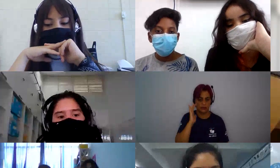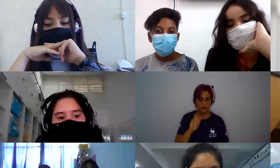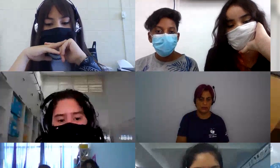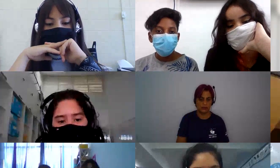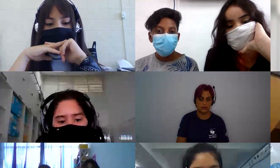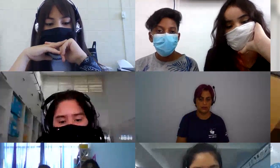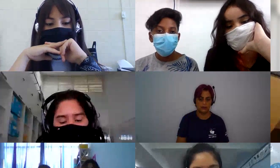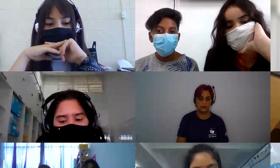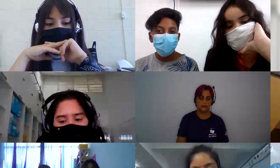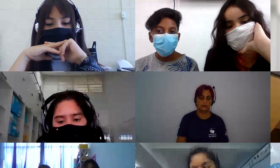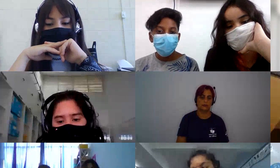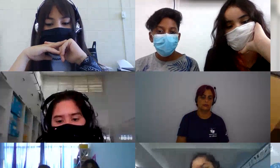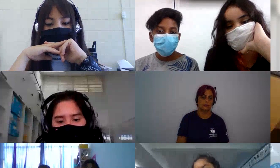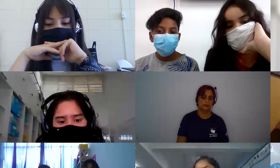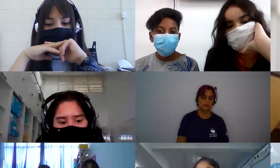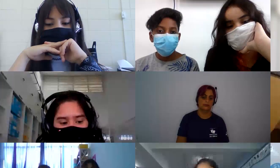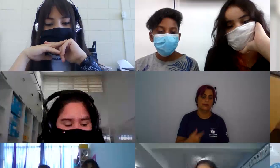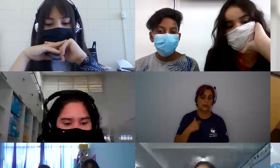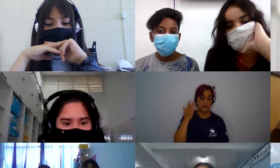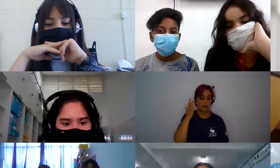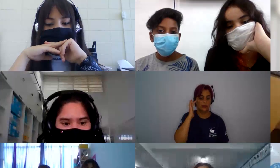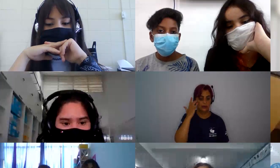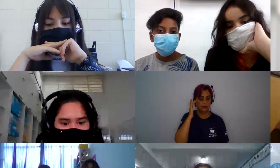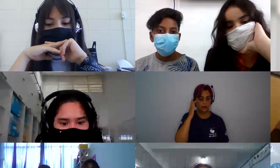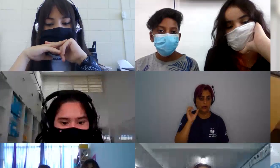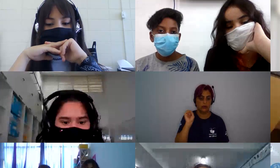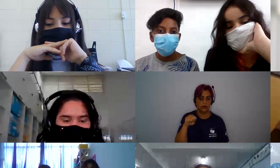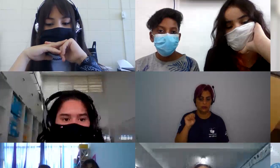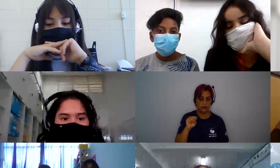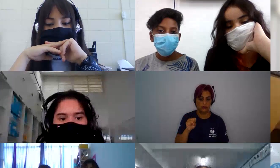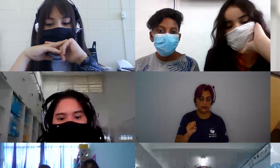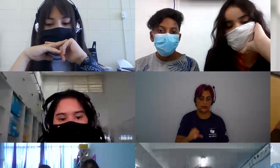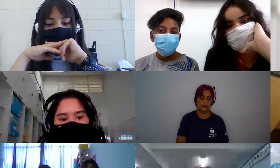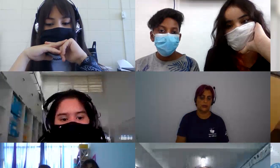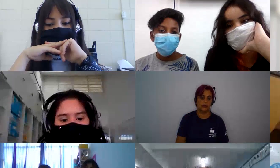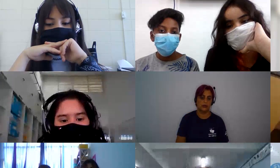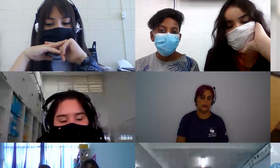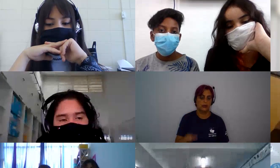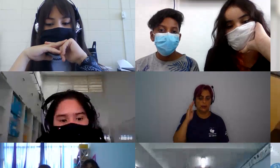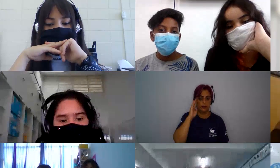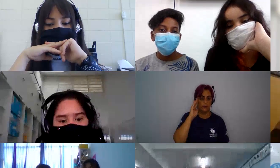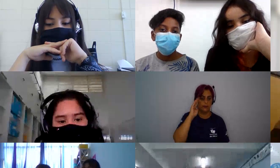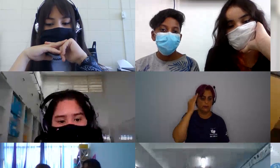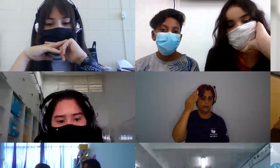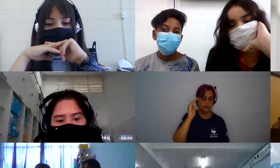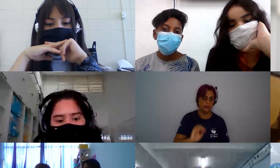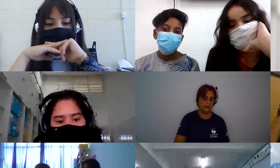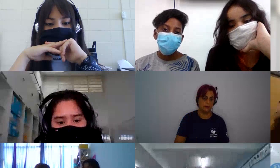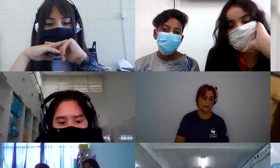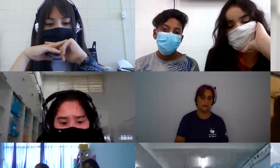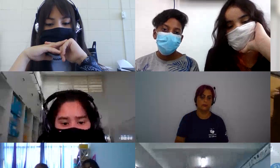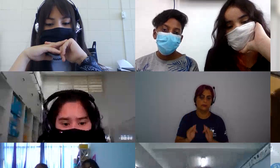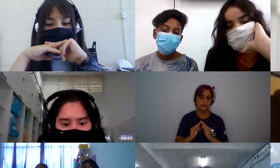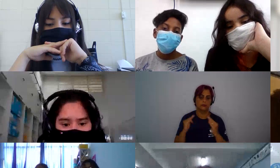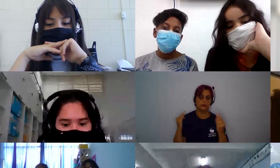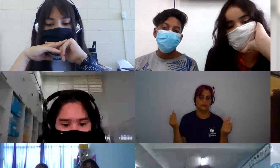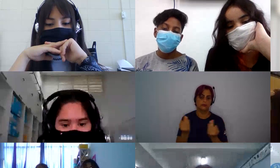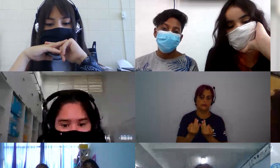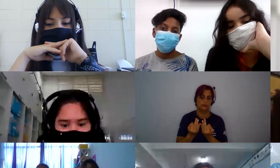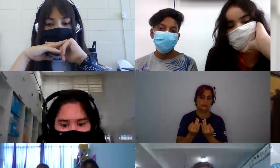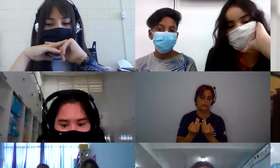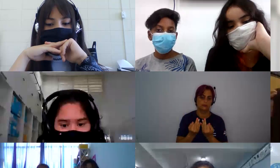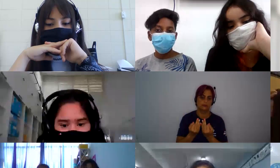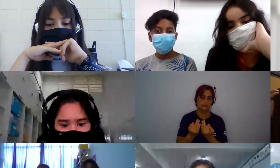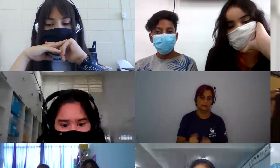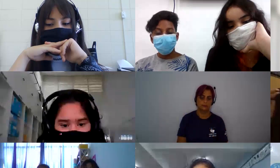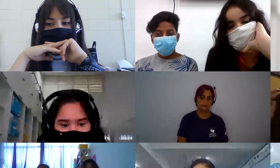Eu acho que sim, eles ouvem. Principalmente desculpa, os meus pais. Obrigado aí.